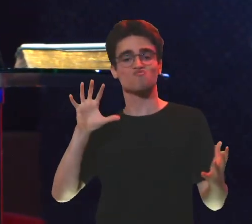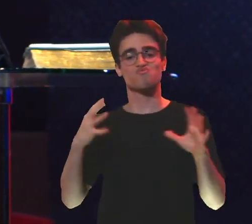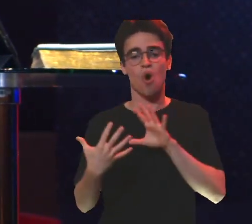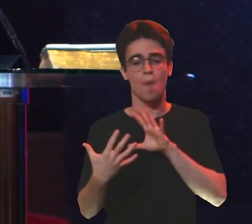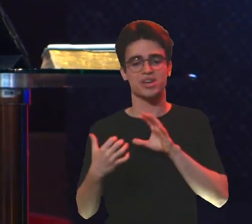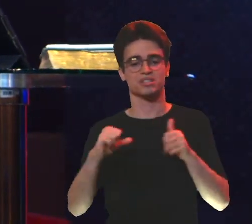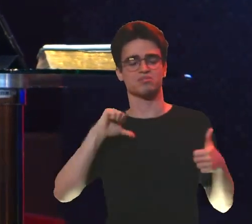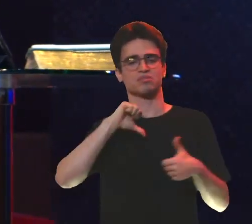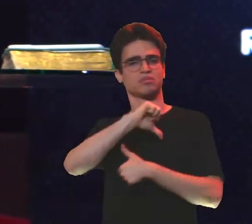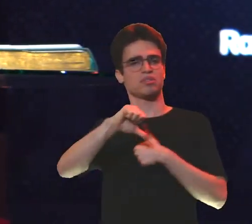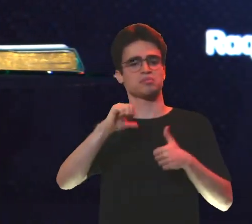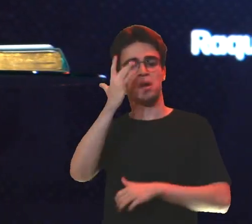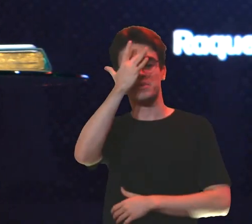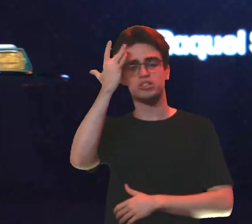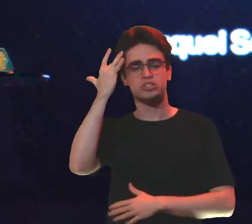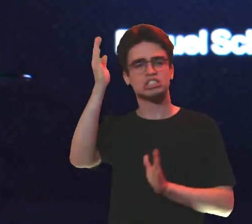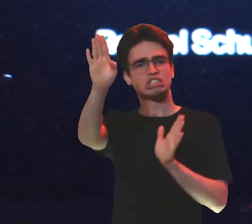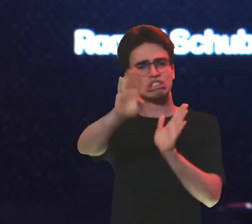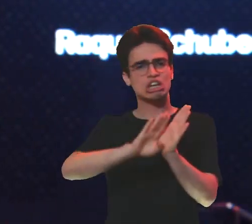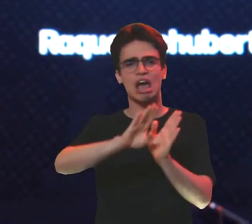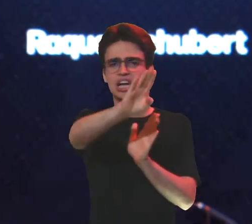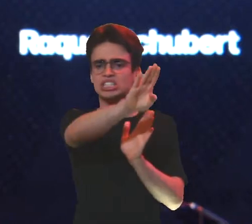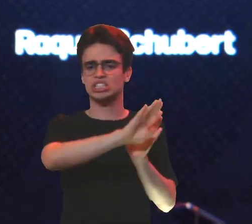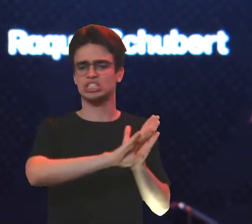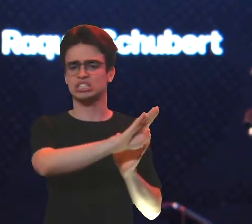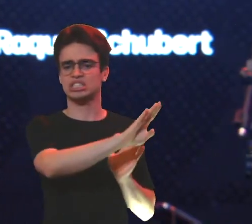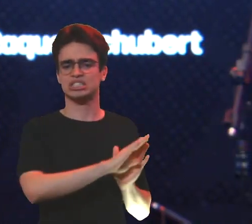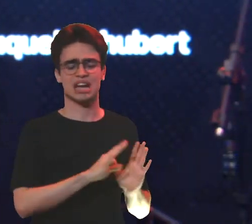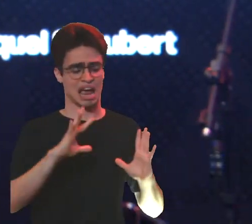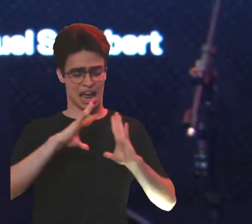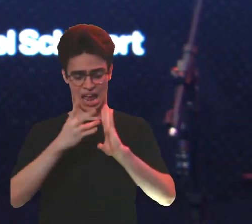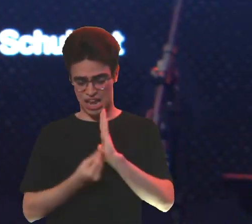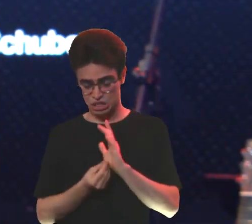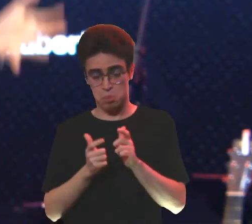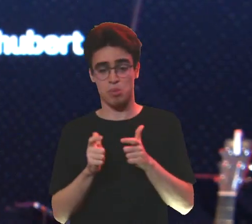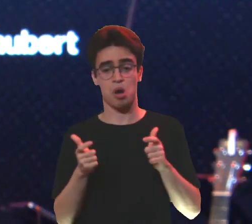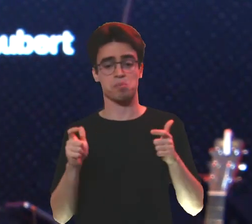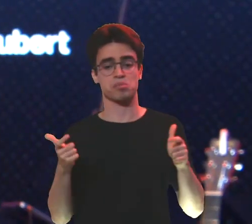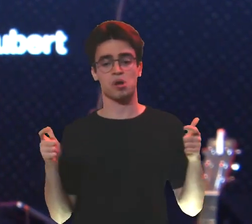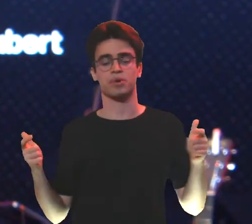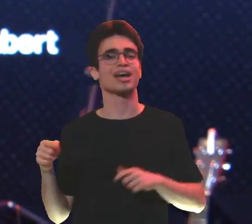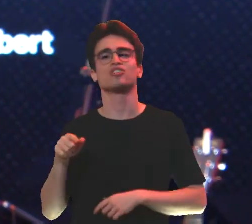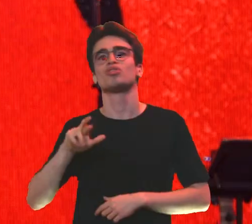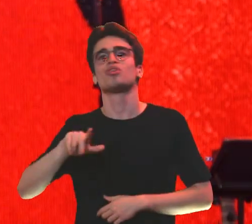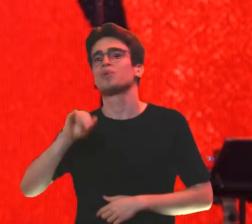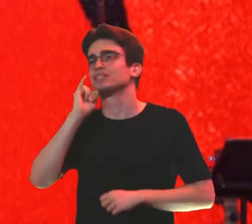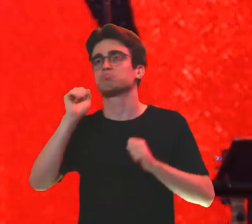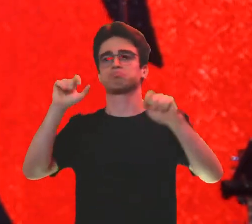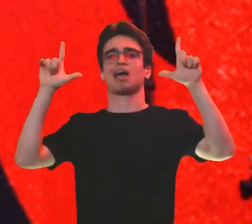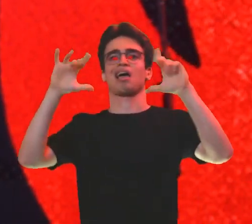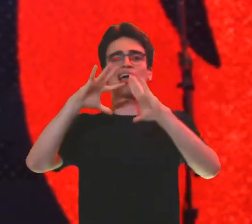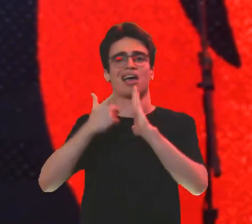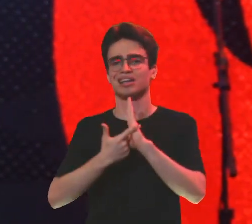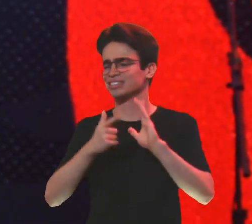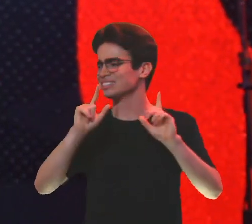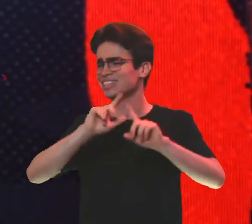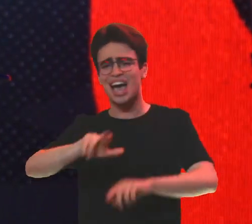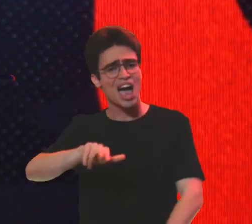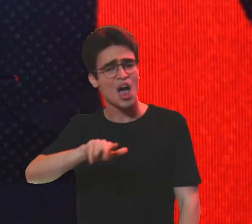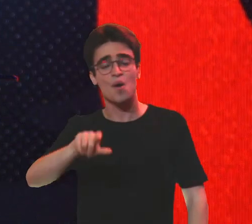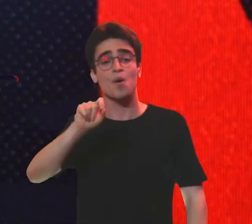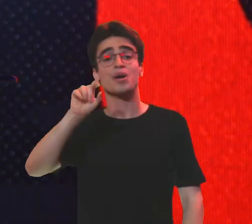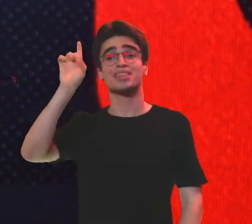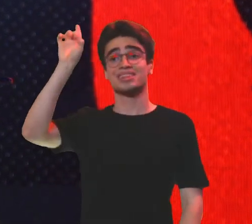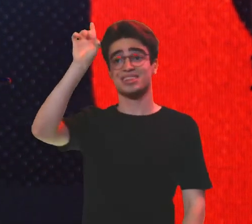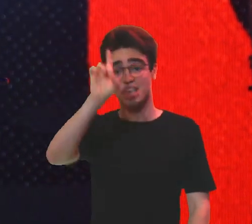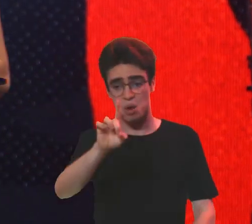começam a chegar, a igreja começa a crescer e não tinha mais a ver com a placa de uma igreja, porque Deus estava se movendo no